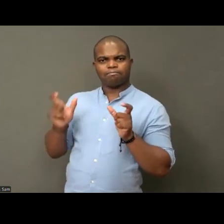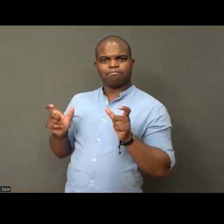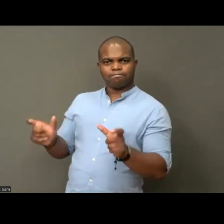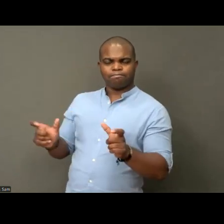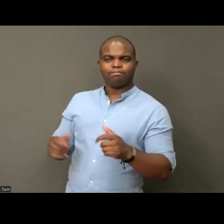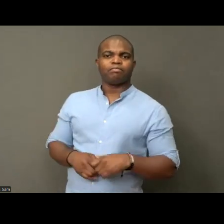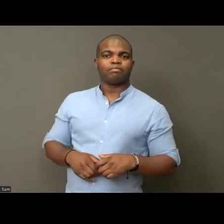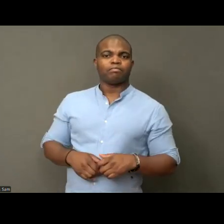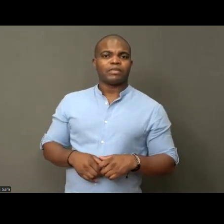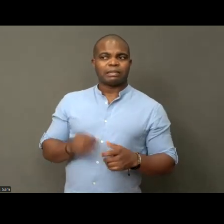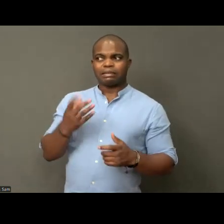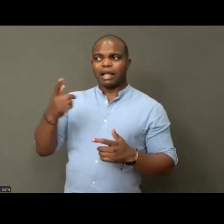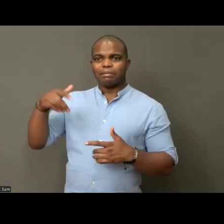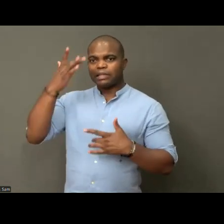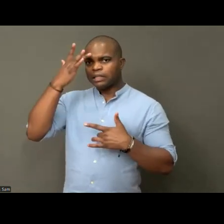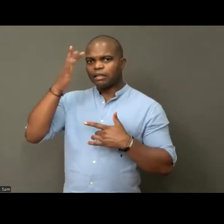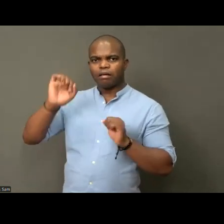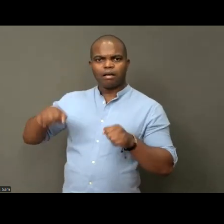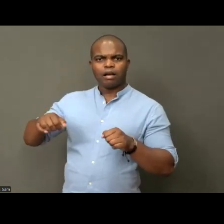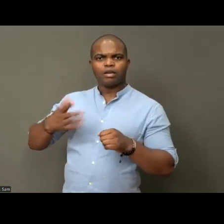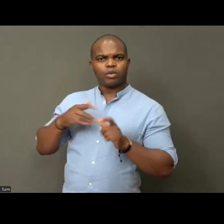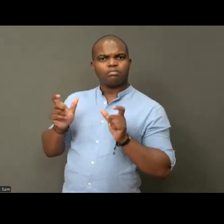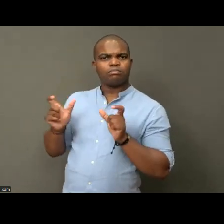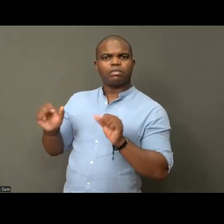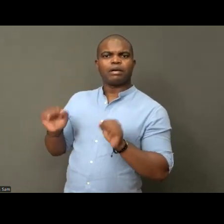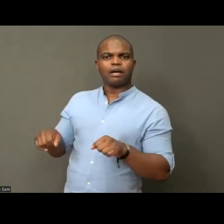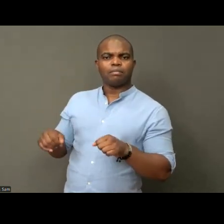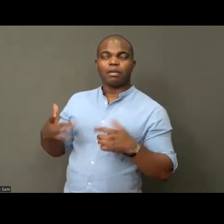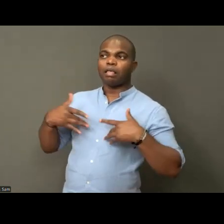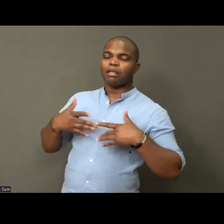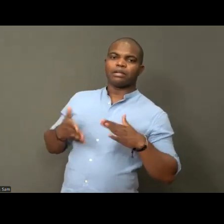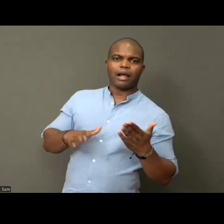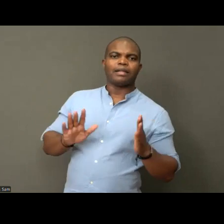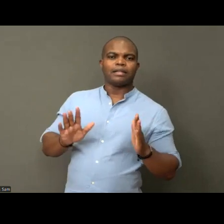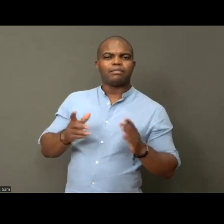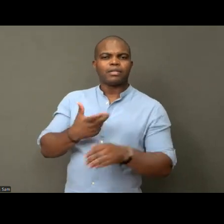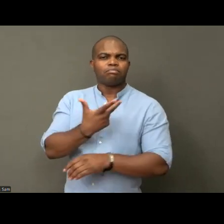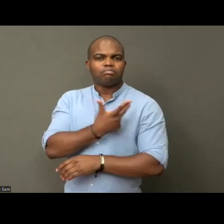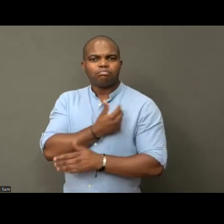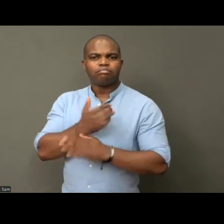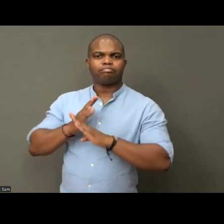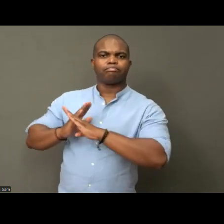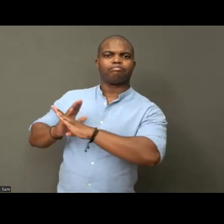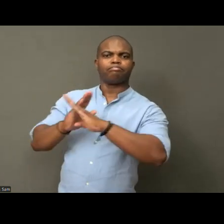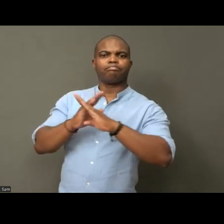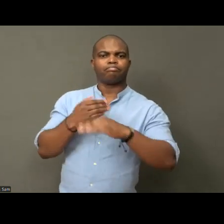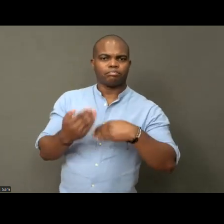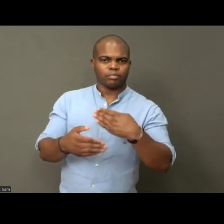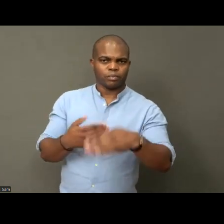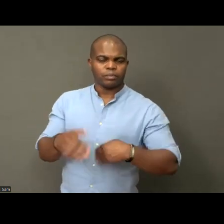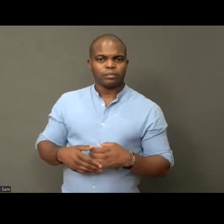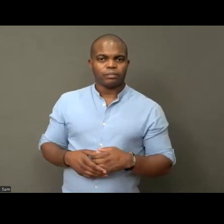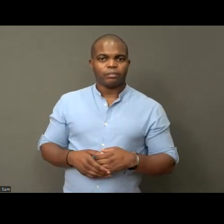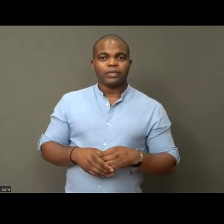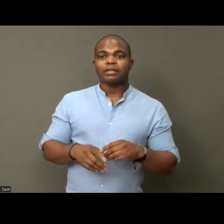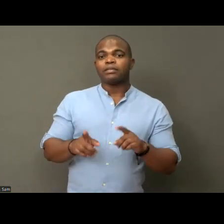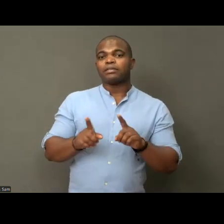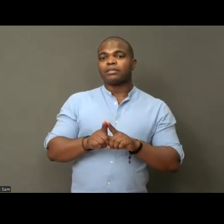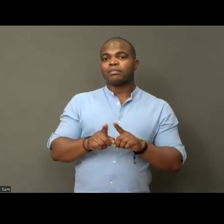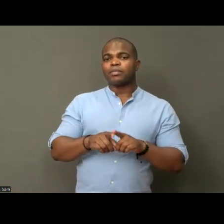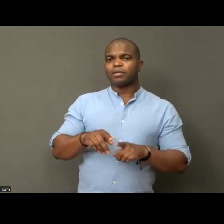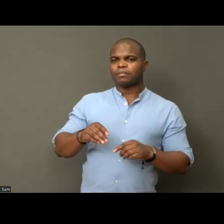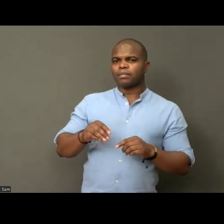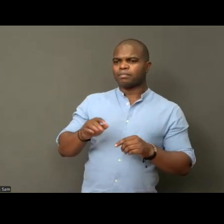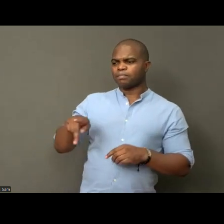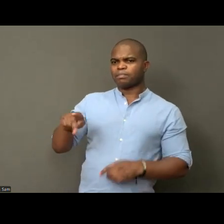apoio a programas de epidemiologia no campo, no mundo inteiro, ou o Instituto de Informática de Saúde Mundial, que ajuda a desenvolver os